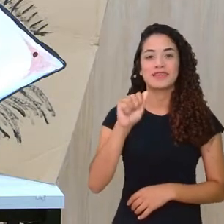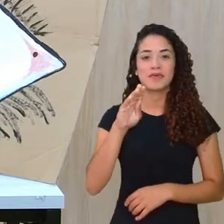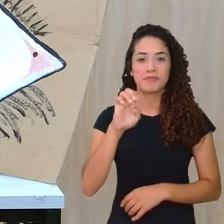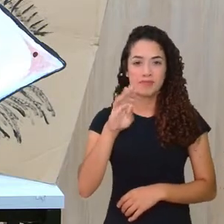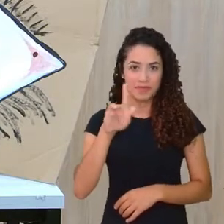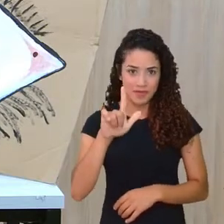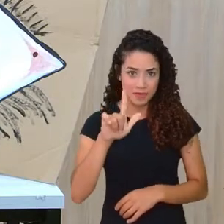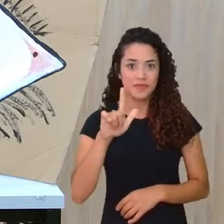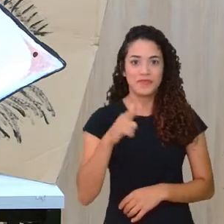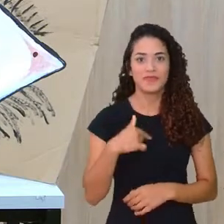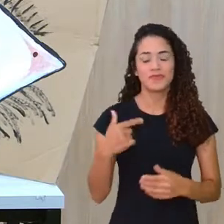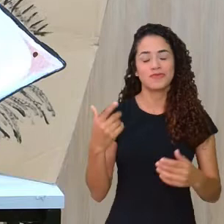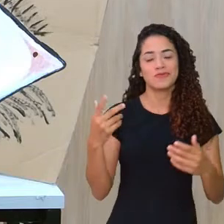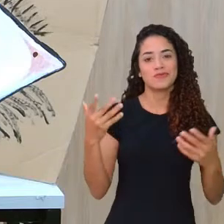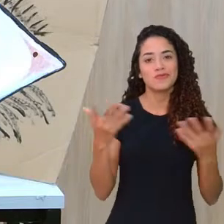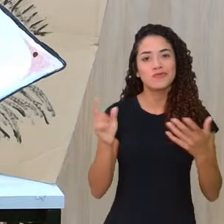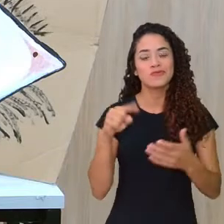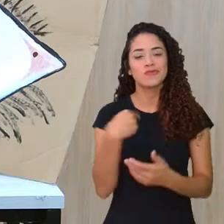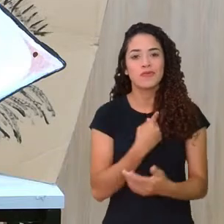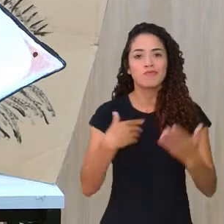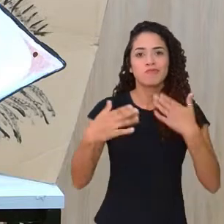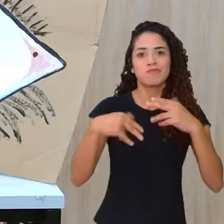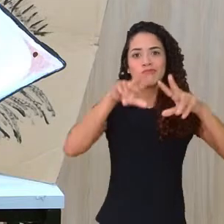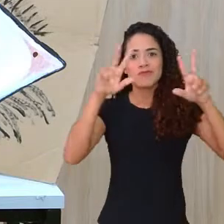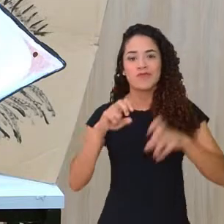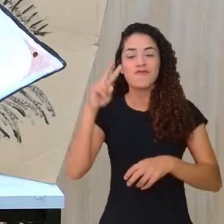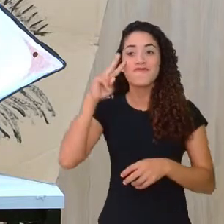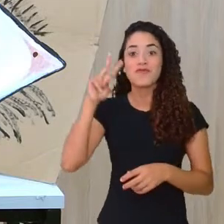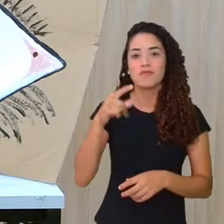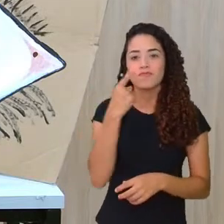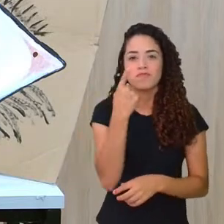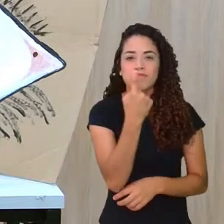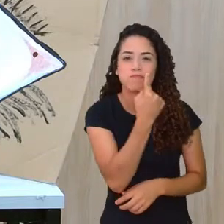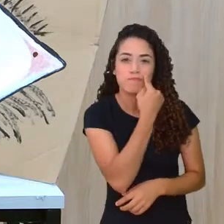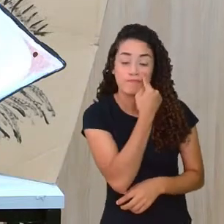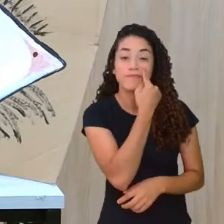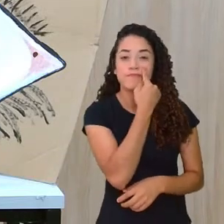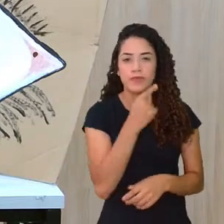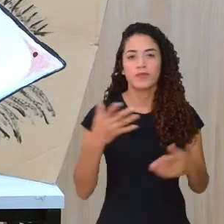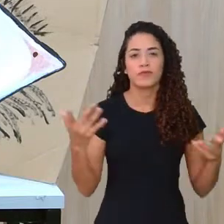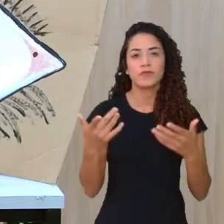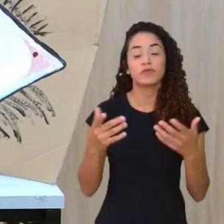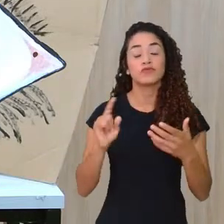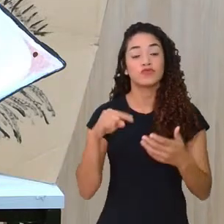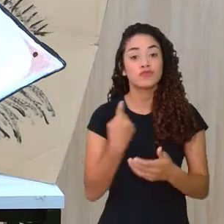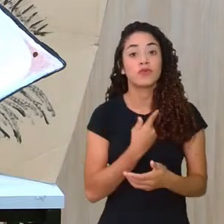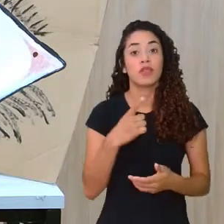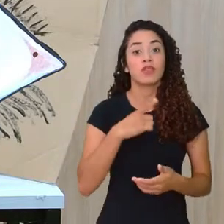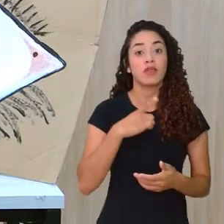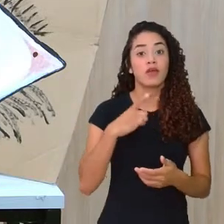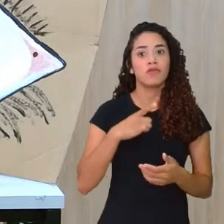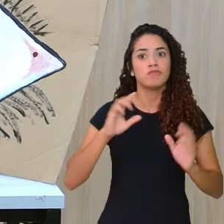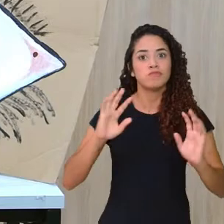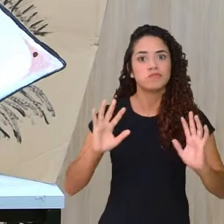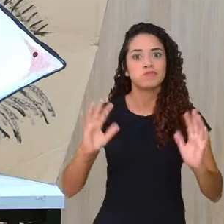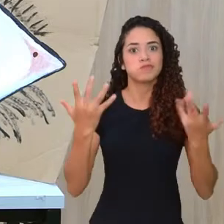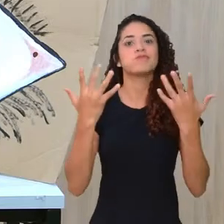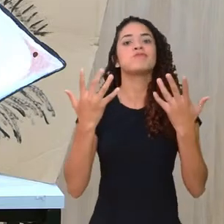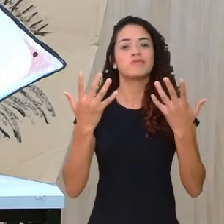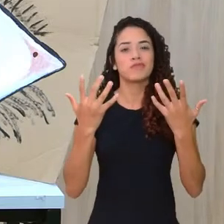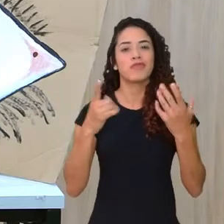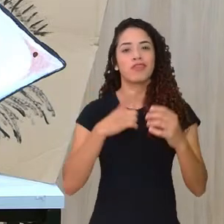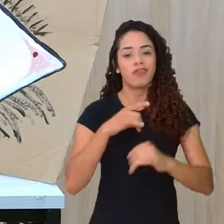vamos conversar a respeito da visão. Mas antes, nós hoje temos comemorações aqui, temos